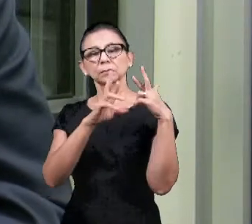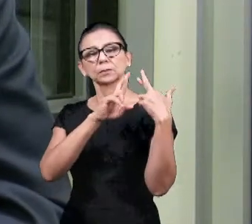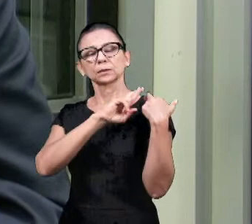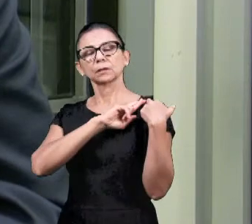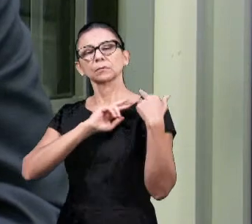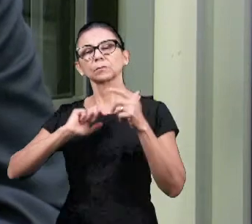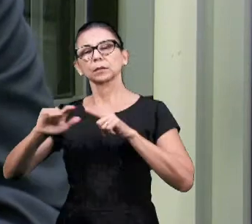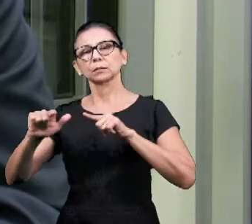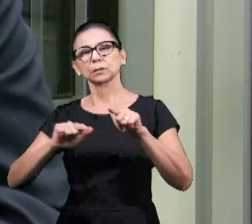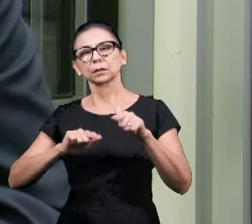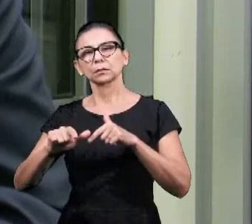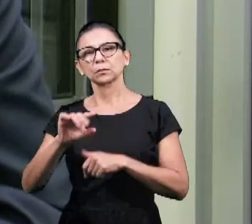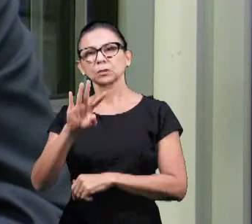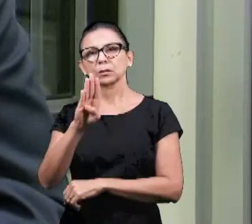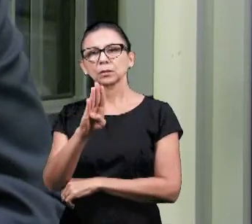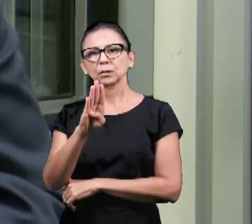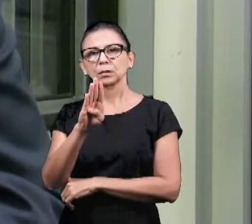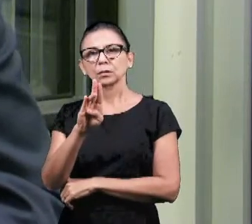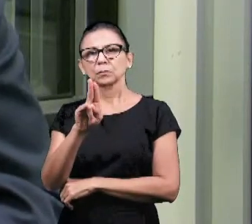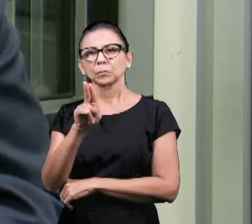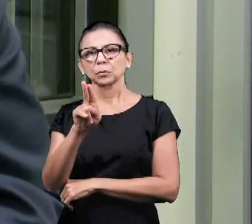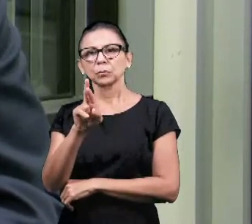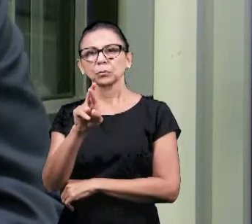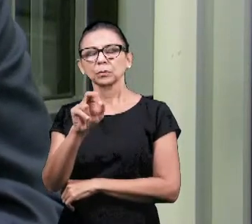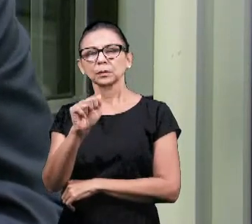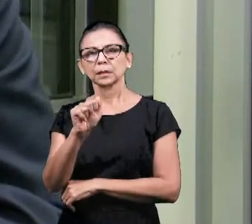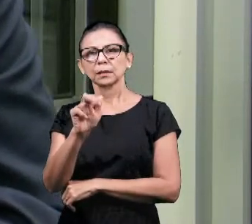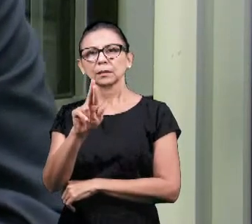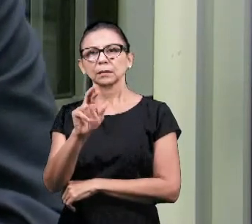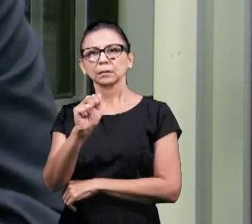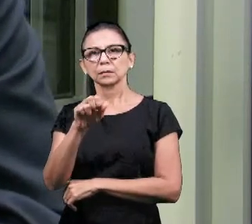de Burarama, perto de Cachoeiro de Itapemirim.